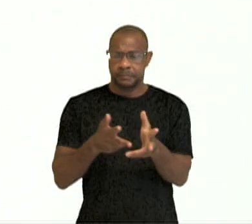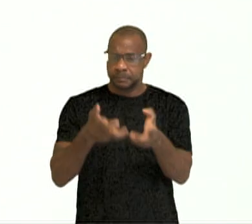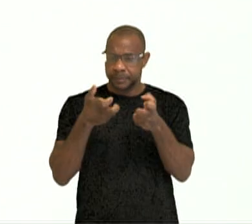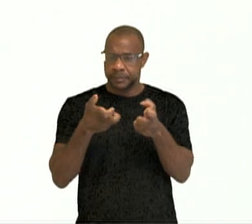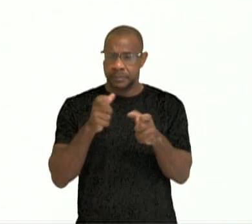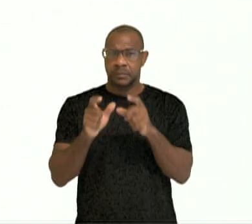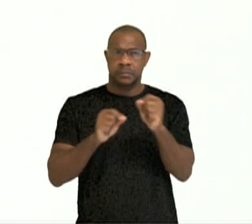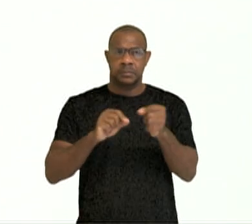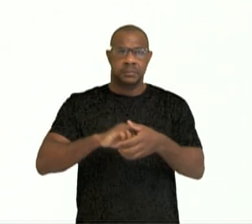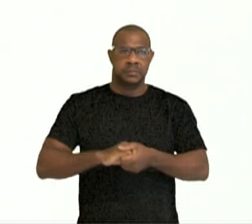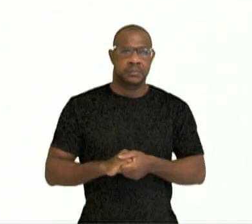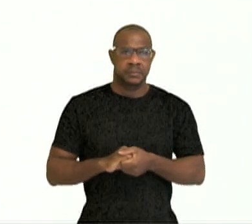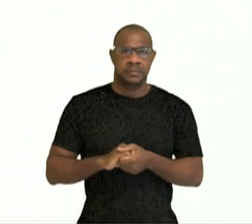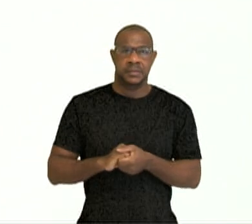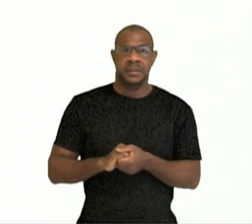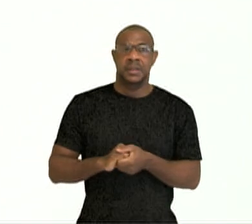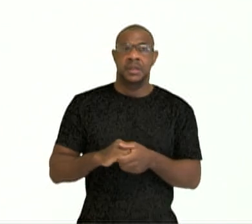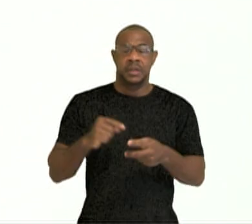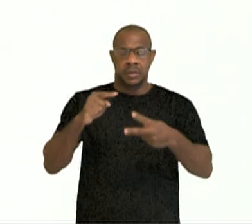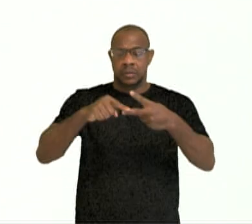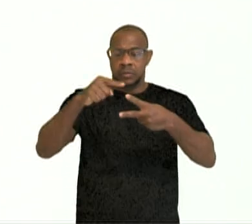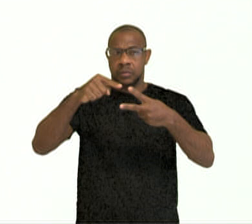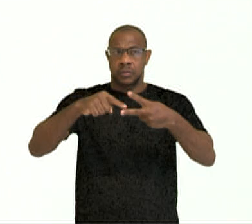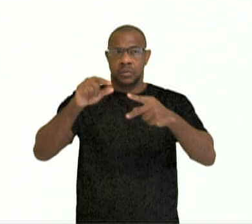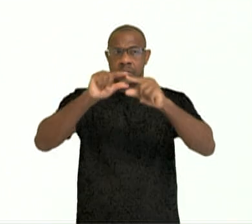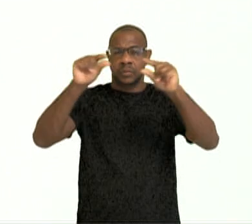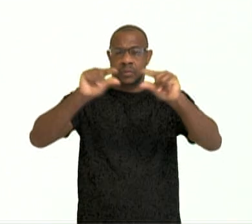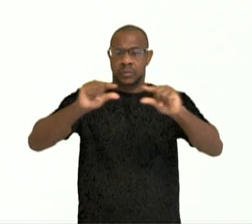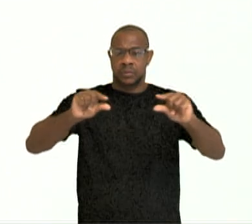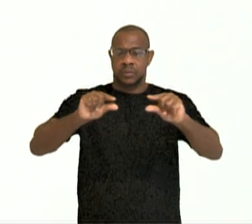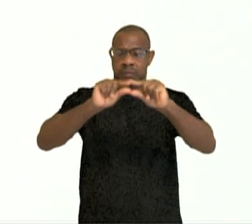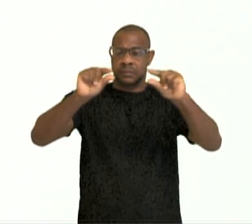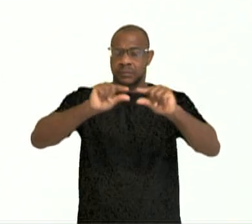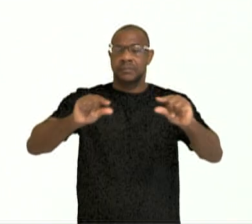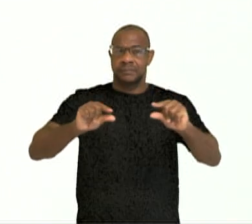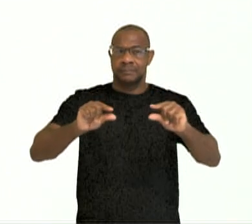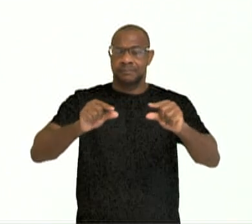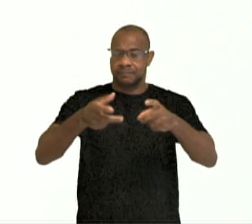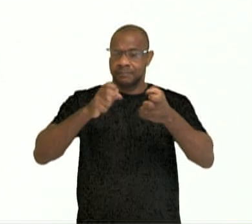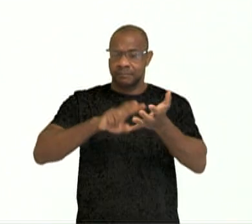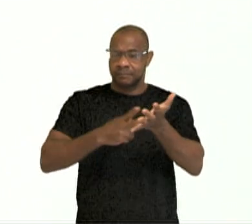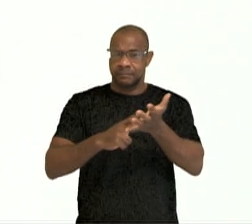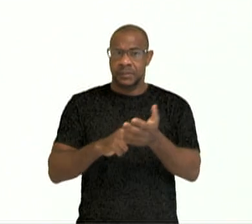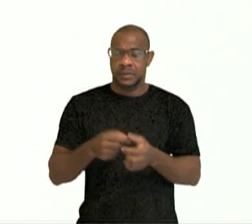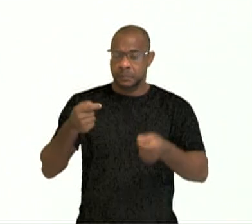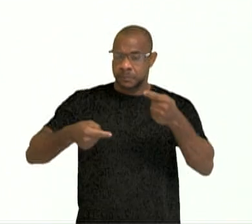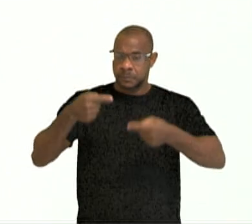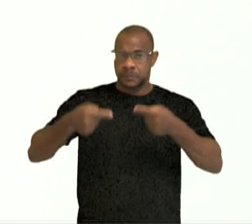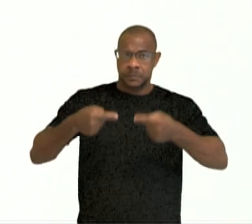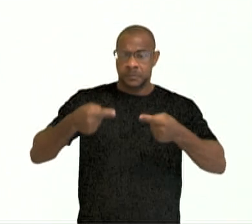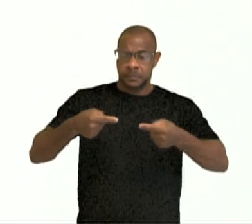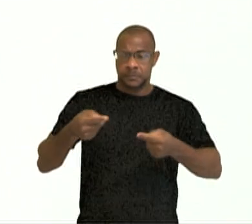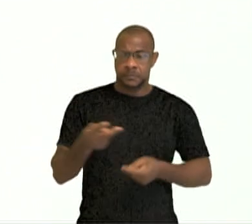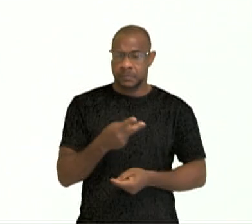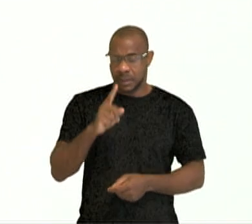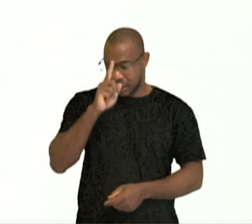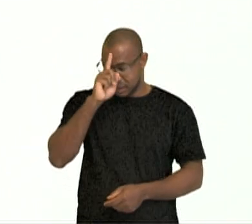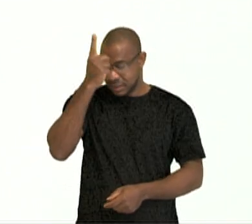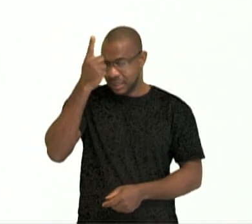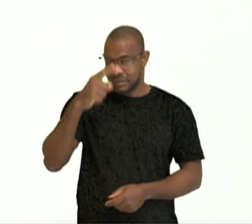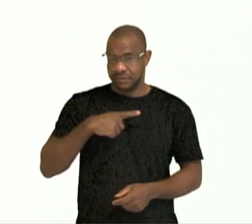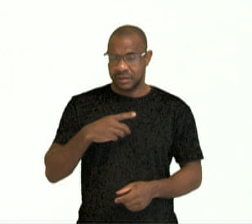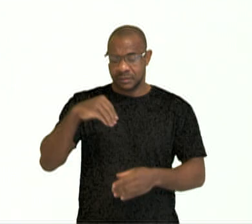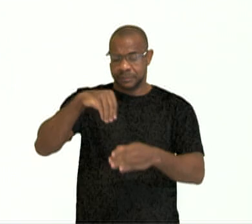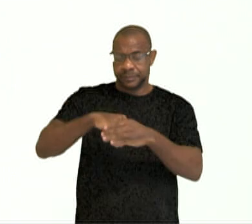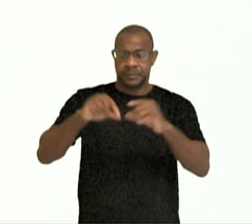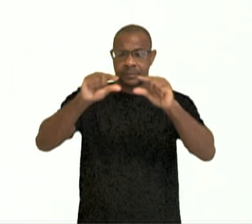Que estes dois versos nos servem de âncora interpretativa. Discutem duplas as ideias contidas